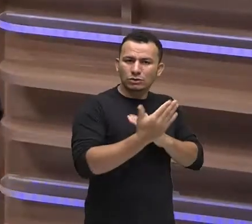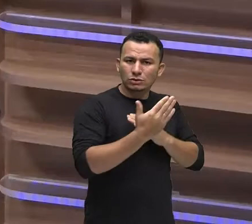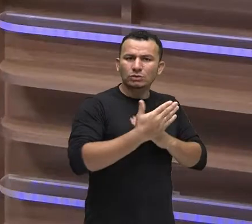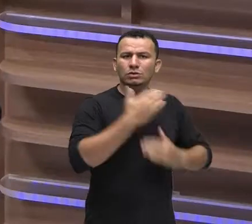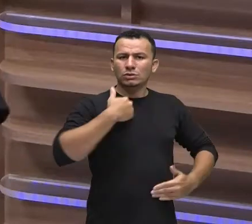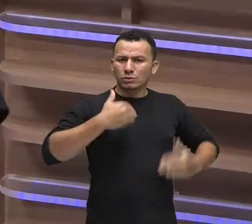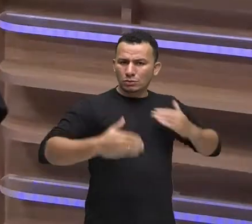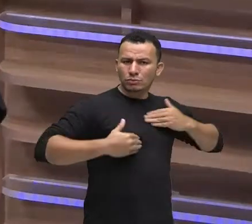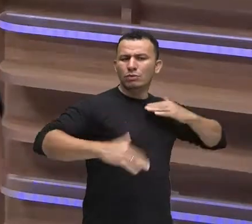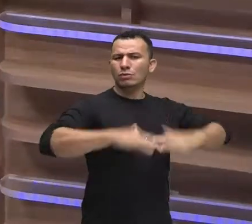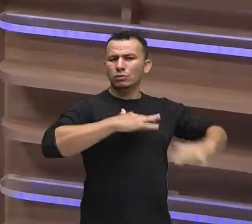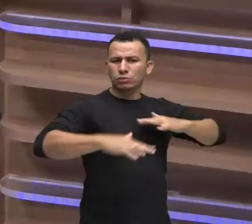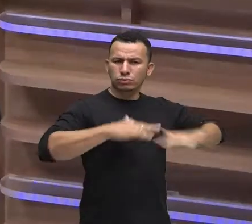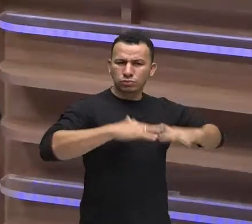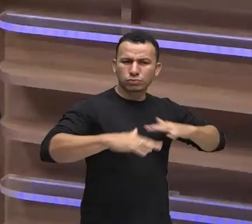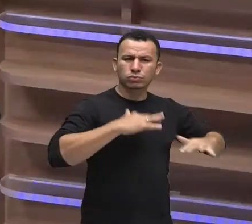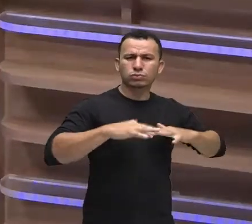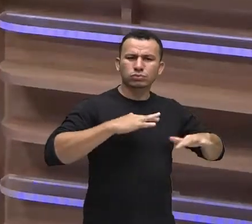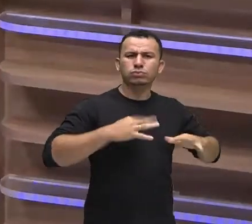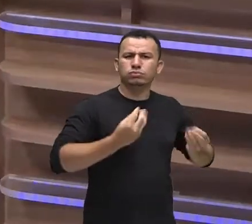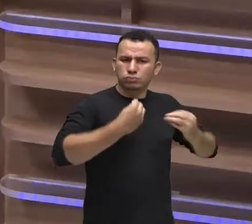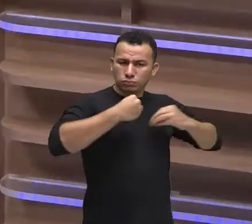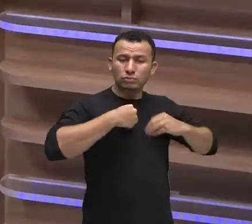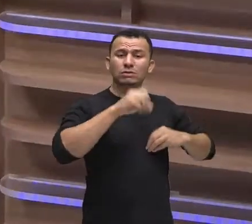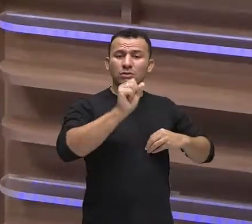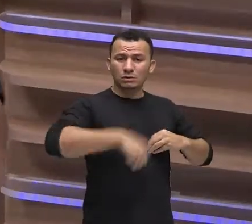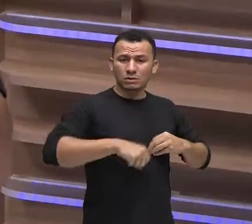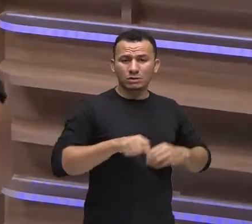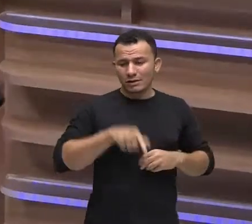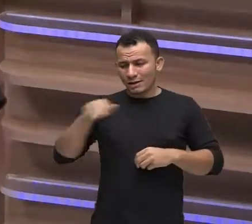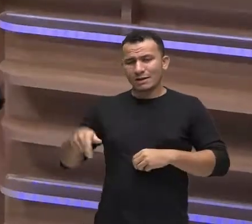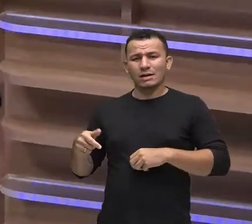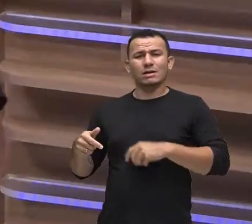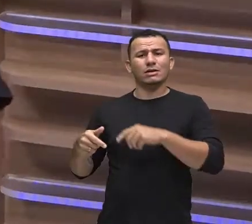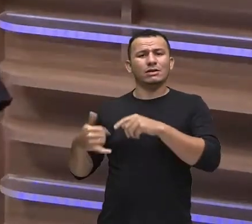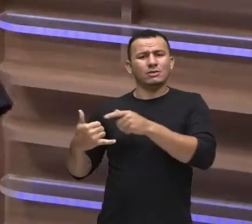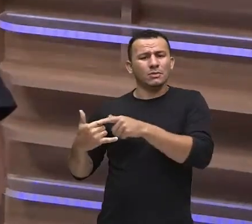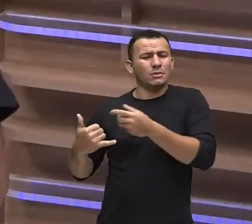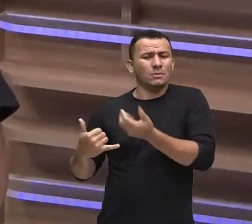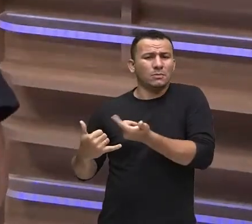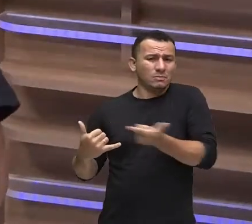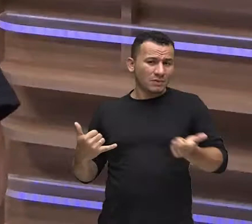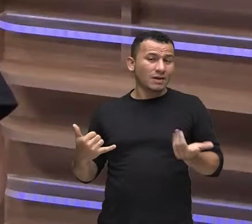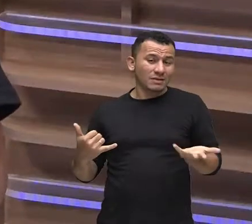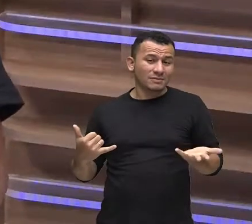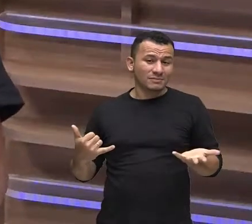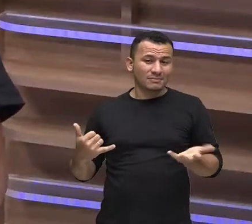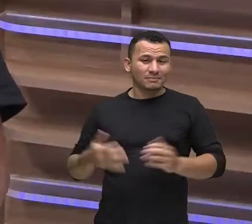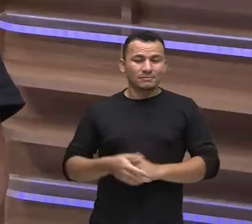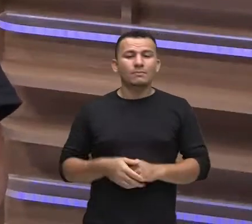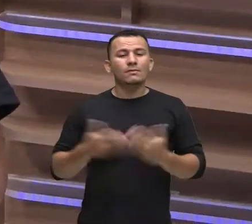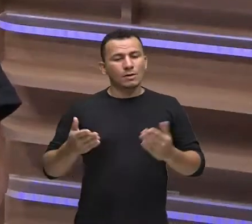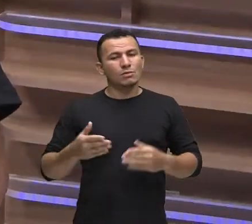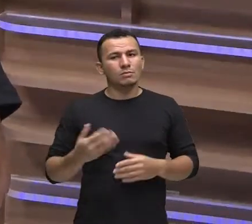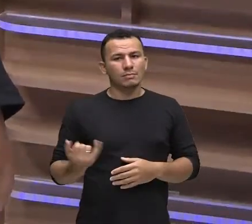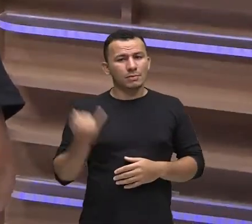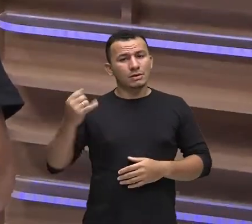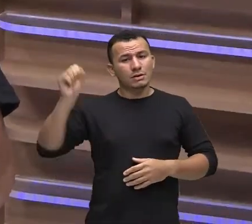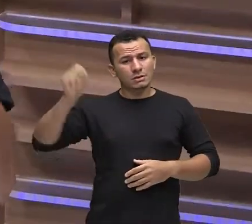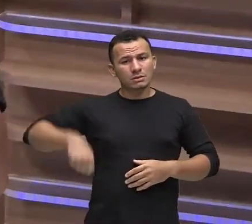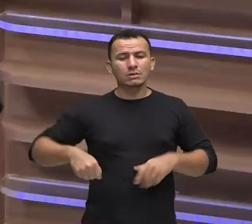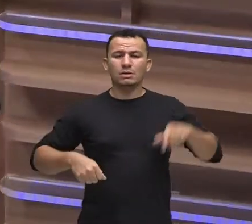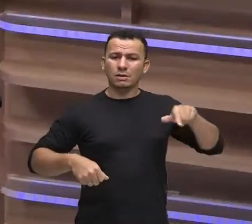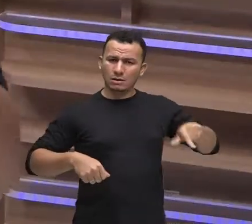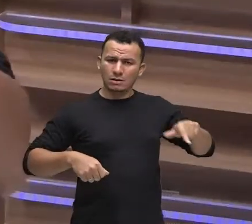aspectos físicos, fisiológicos que um jogo mais estático talvez não trabalhe. Então a maior importância,